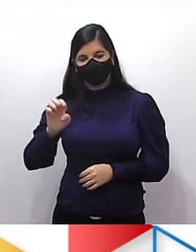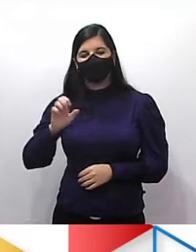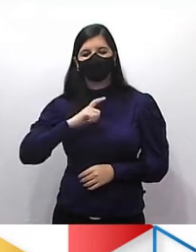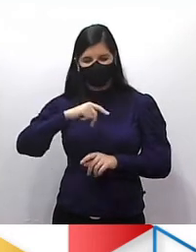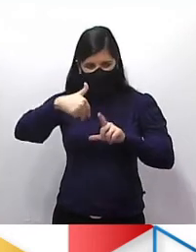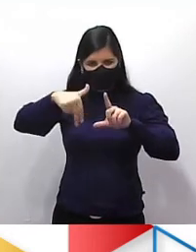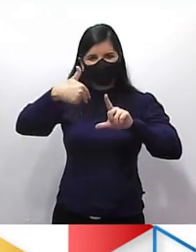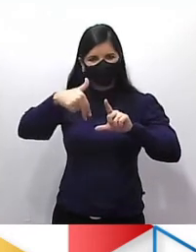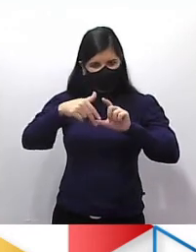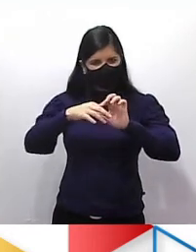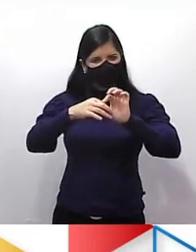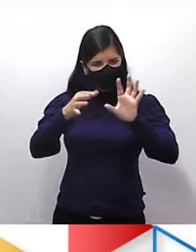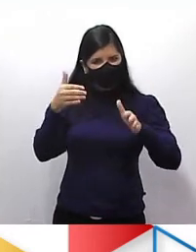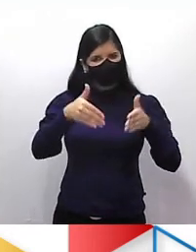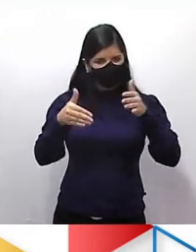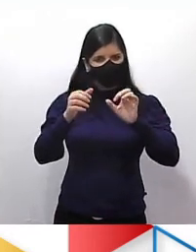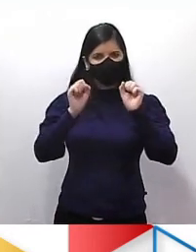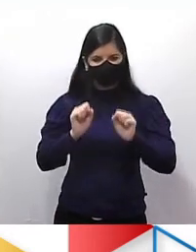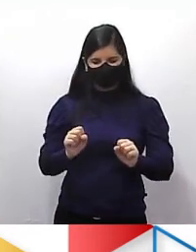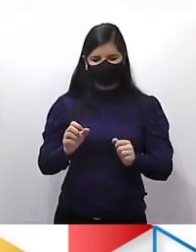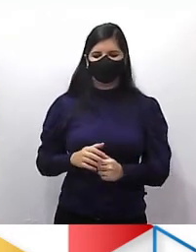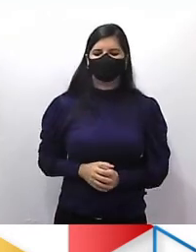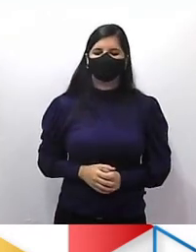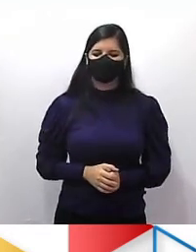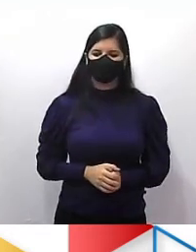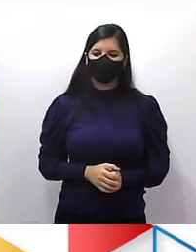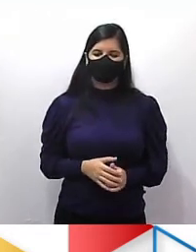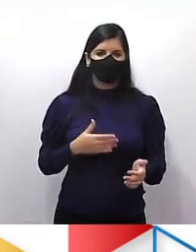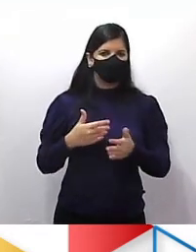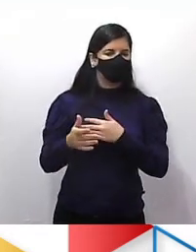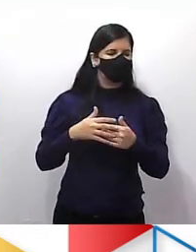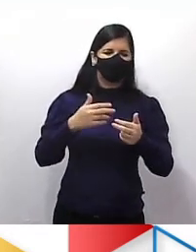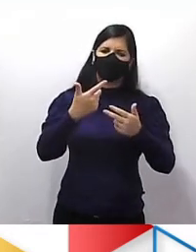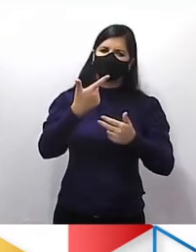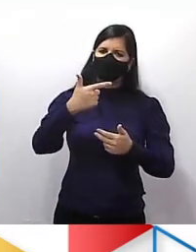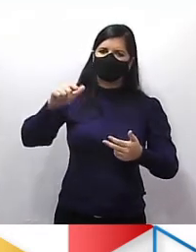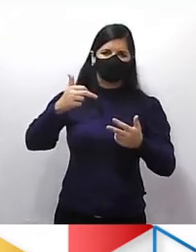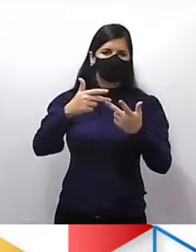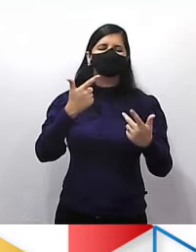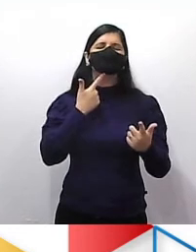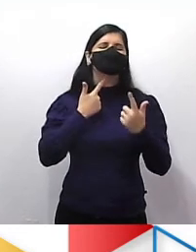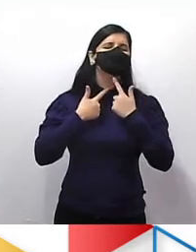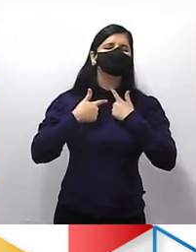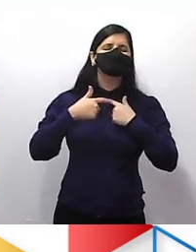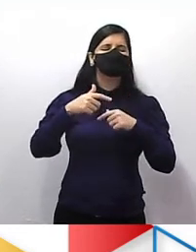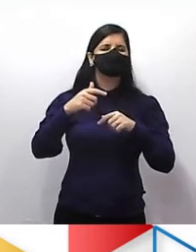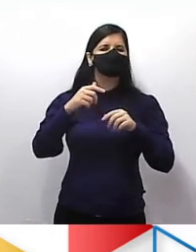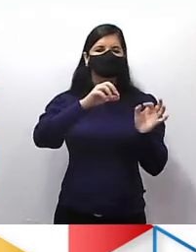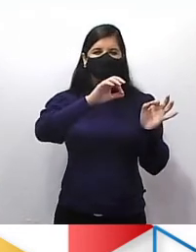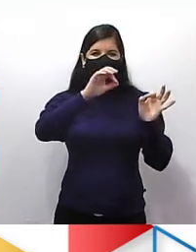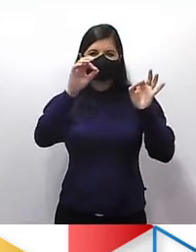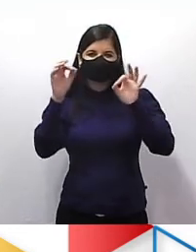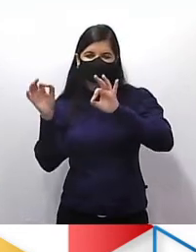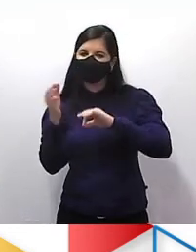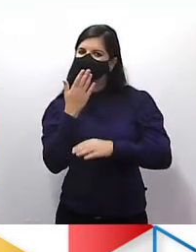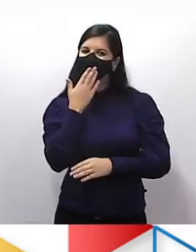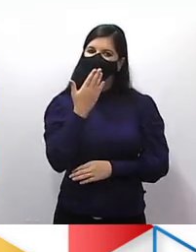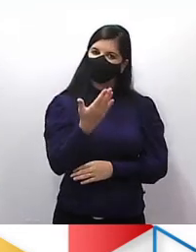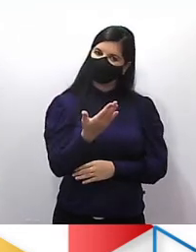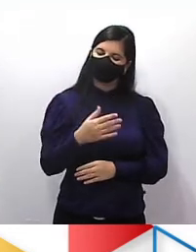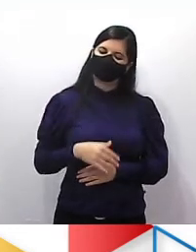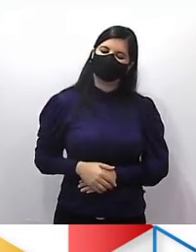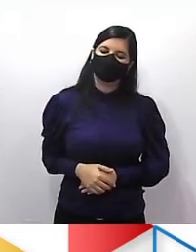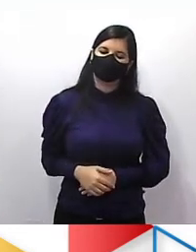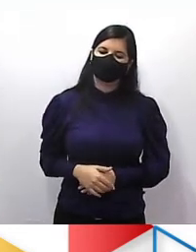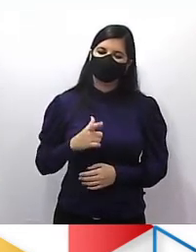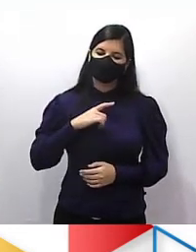tiver acesso também. Ok? Então pode ser qualquer outra coisa que você vai assistir que seja de sua preferência.